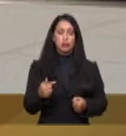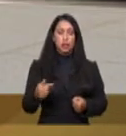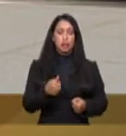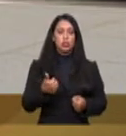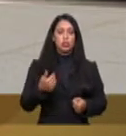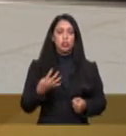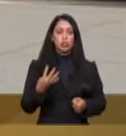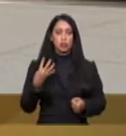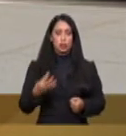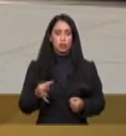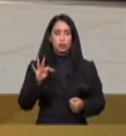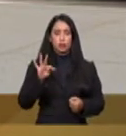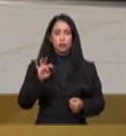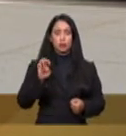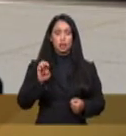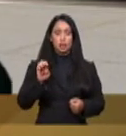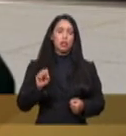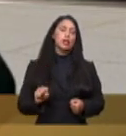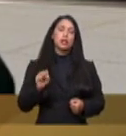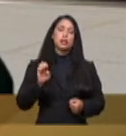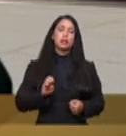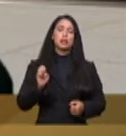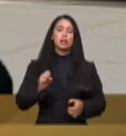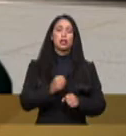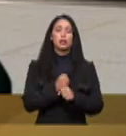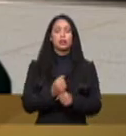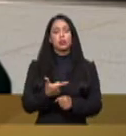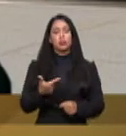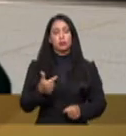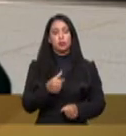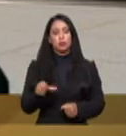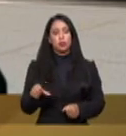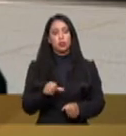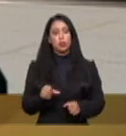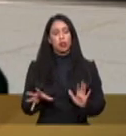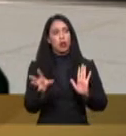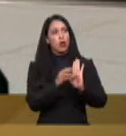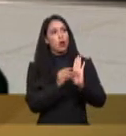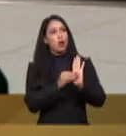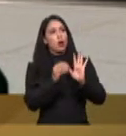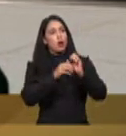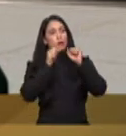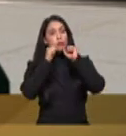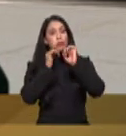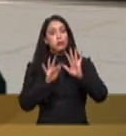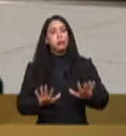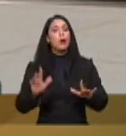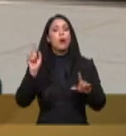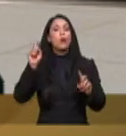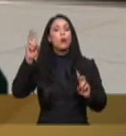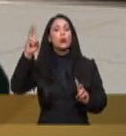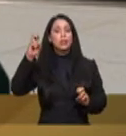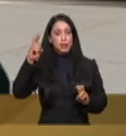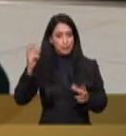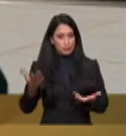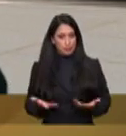TSE 23.610/2019 define o impulsionamento de conteúdos nos seguintes termos, abro